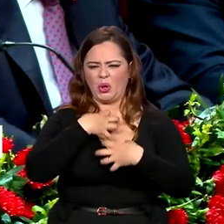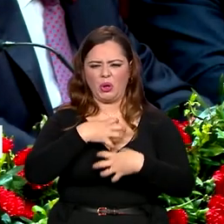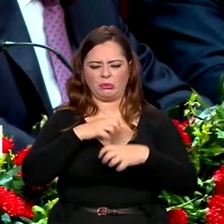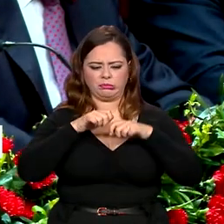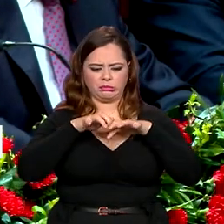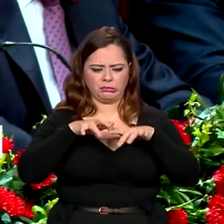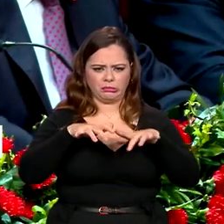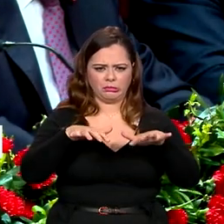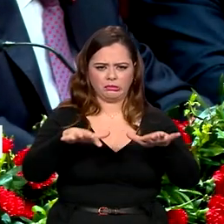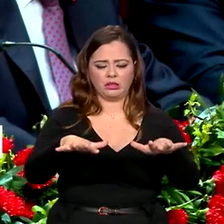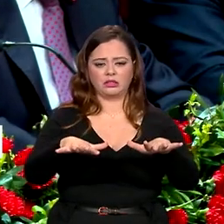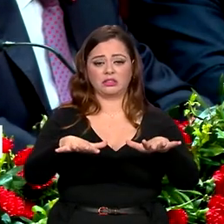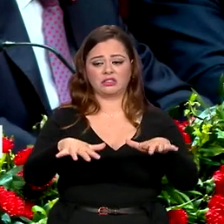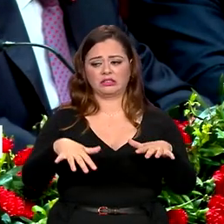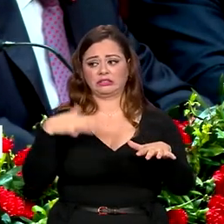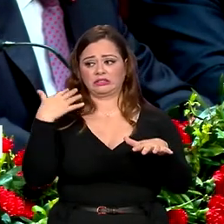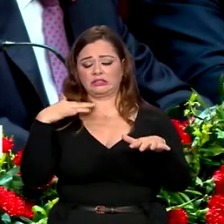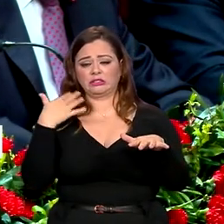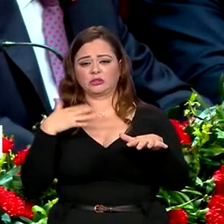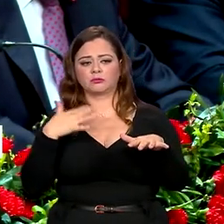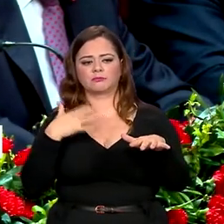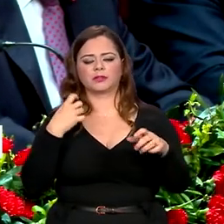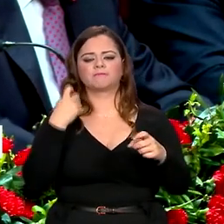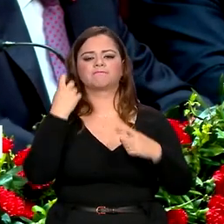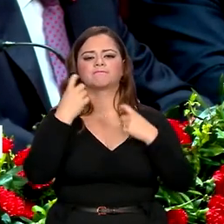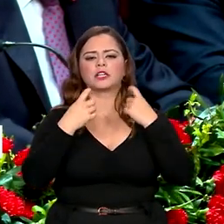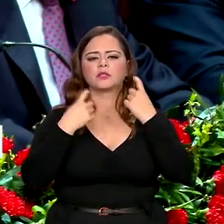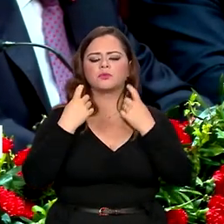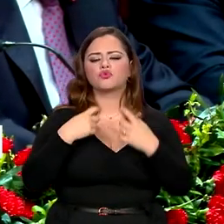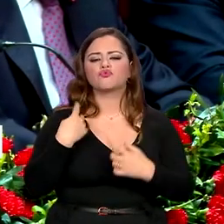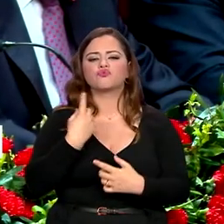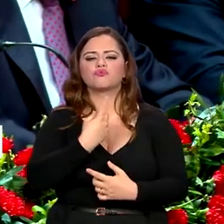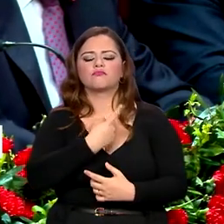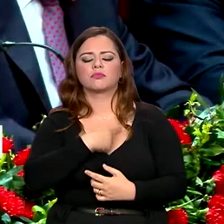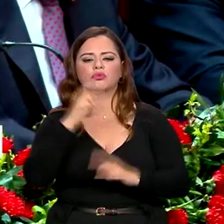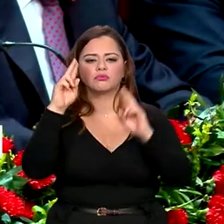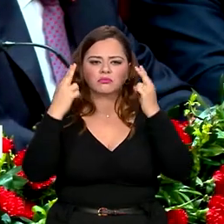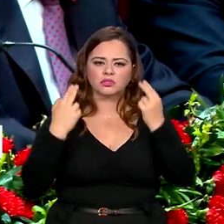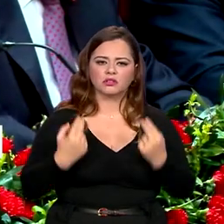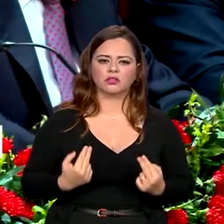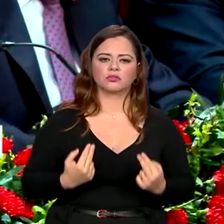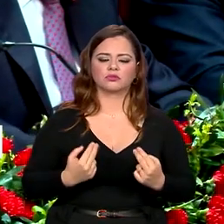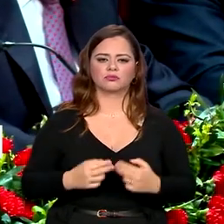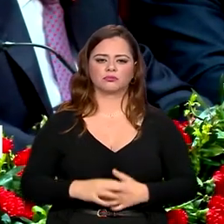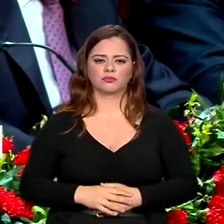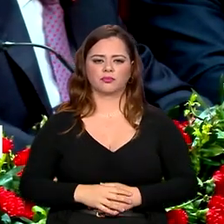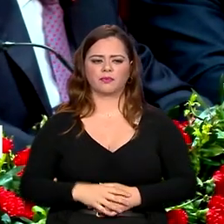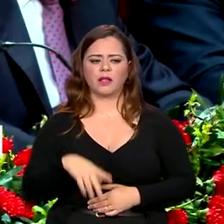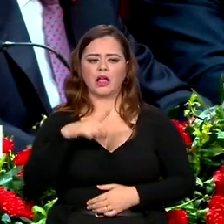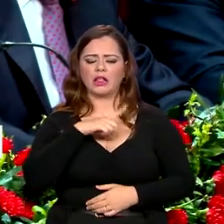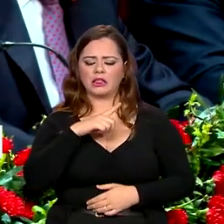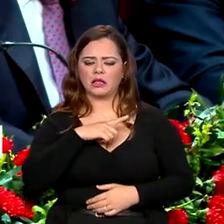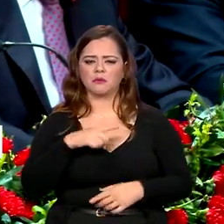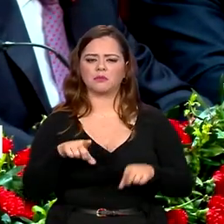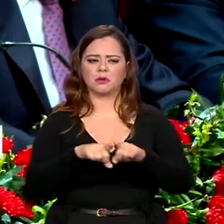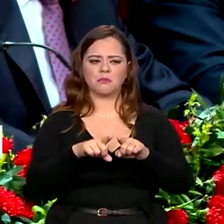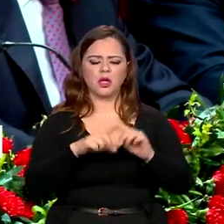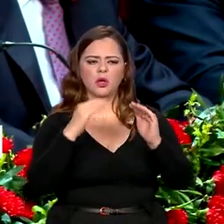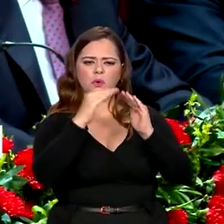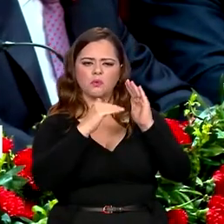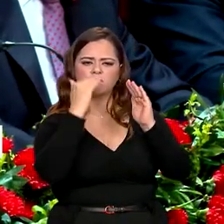ódio e constrange a expressão de nossa humanidade. Temos visto o aumento